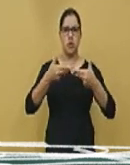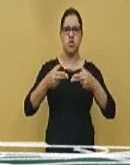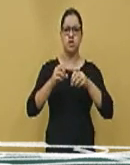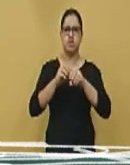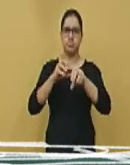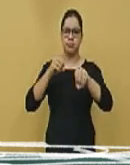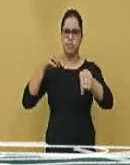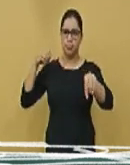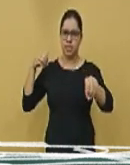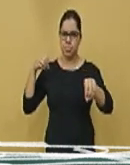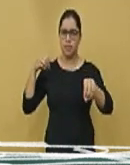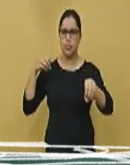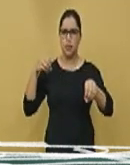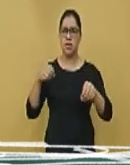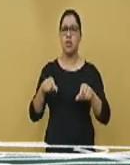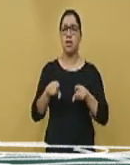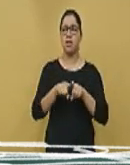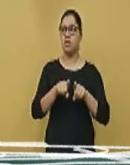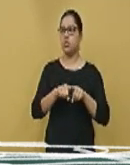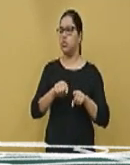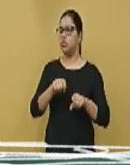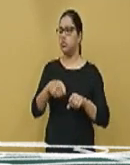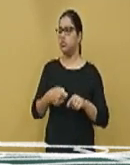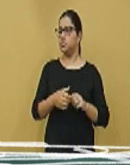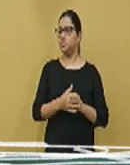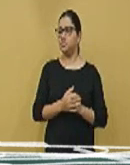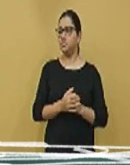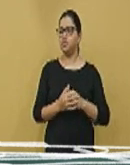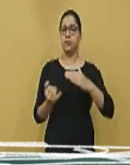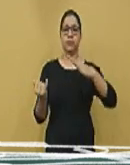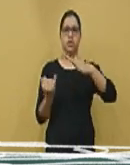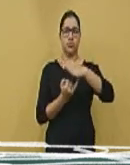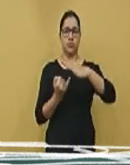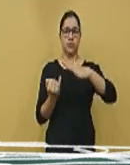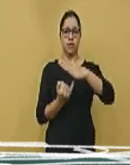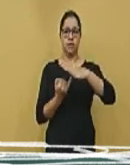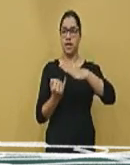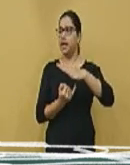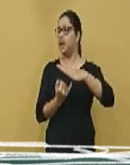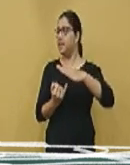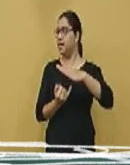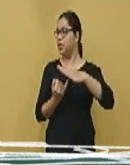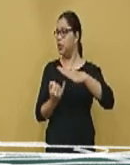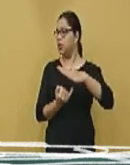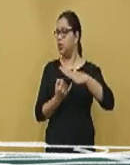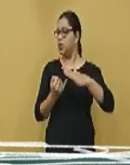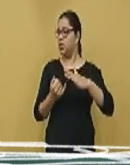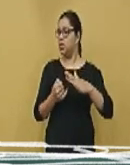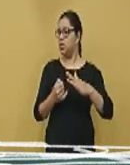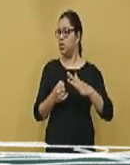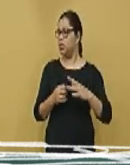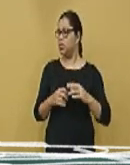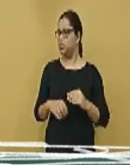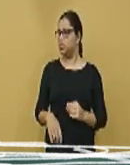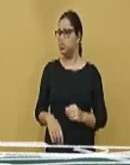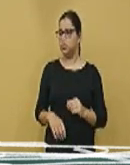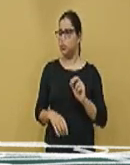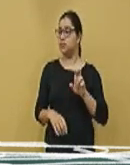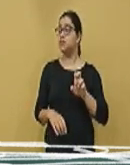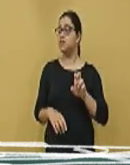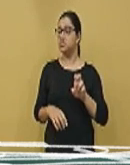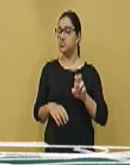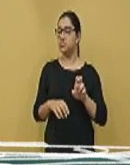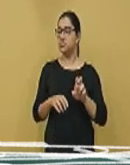retomando o planejamento da expansão dos cursos à distância, conforme o PDI. Várias vezes o senhor fala da institucionalização da